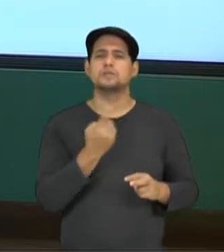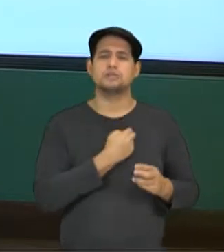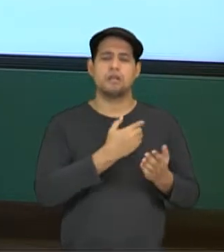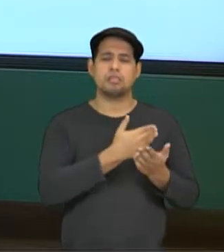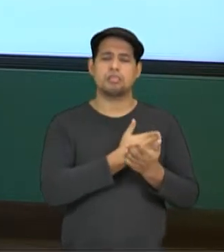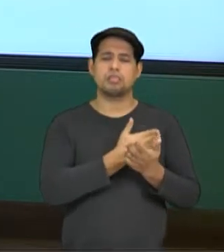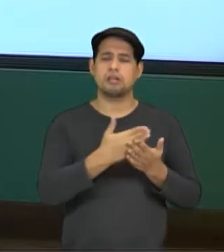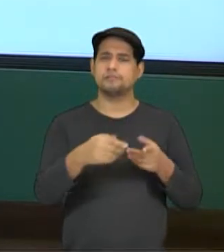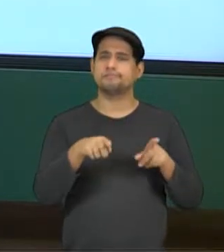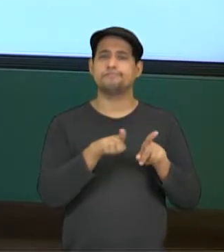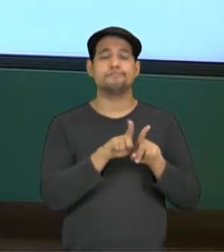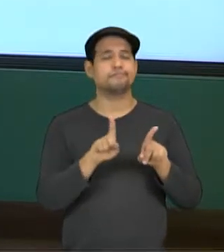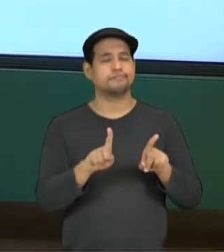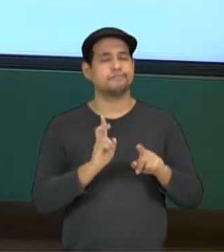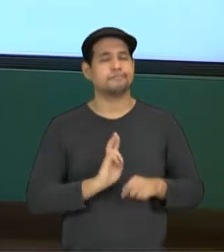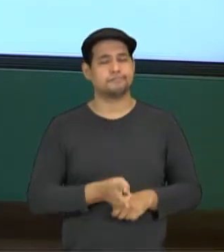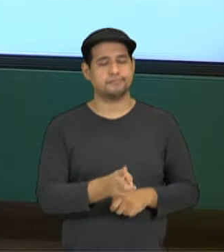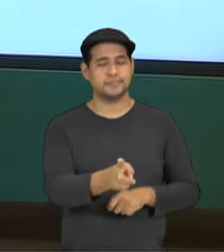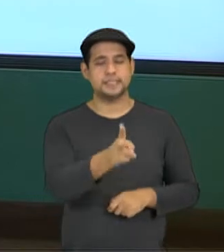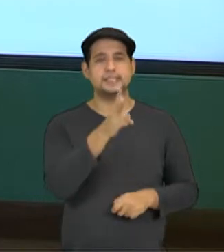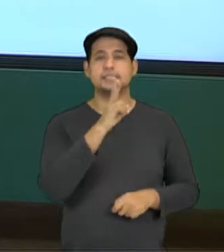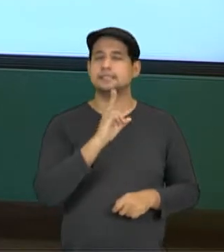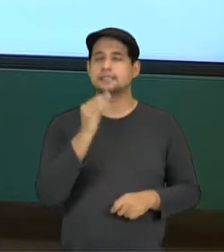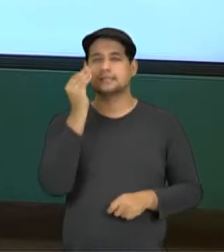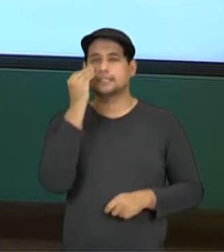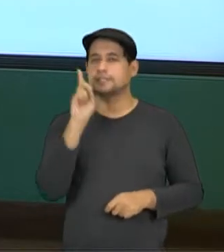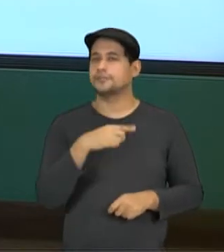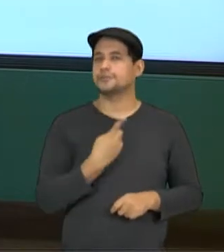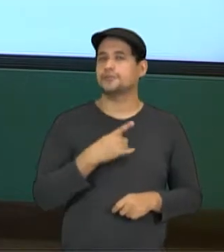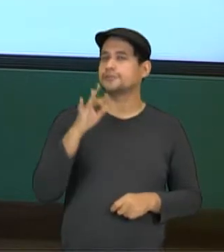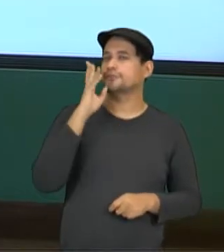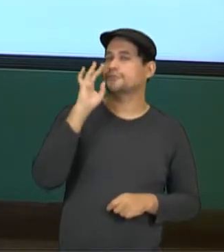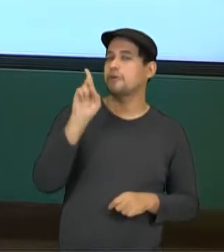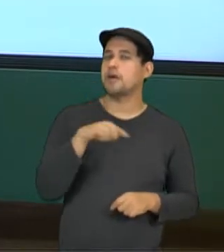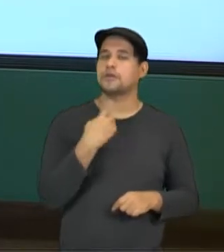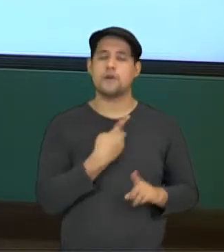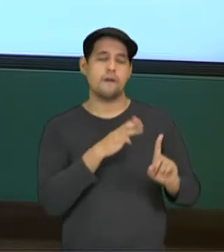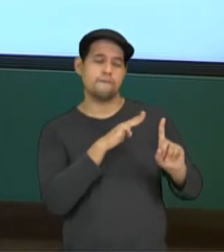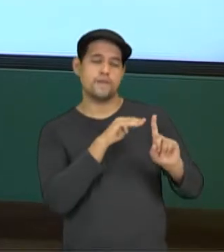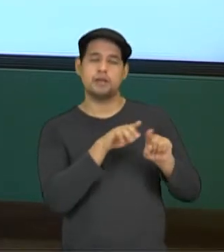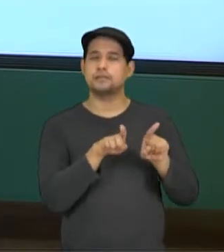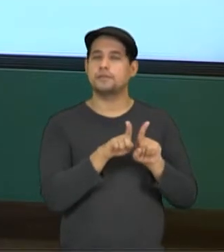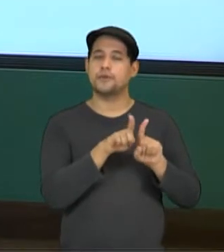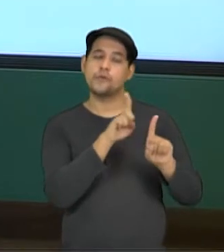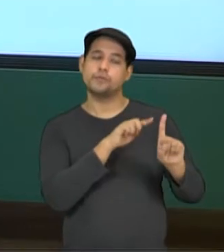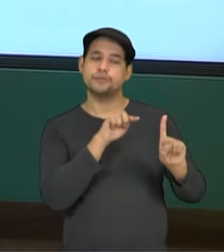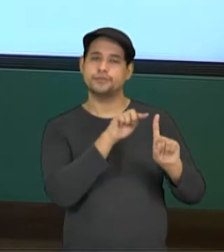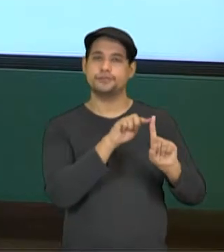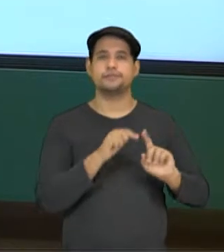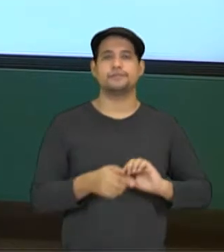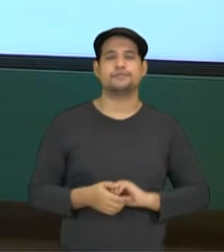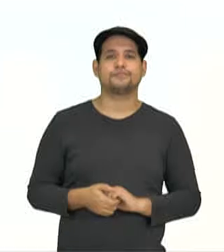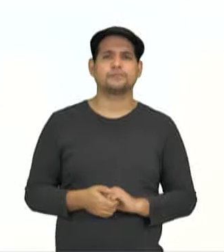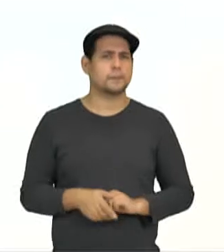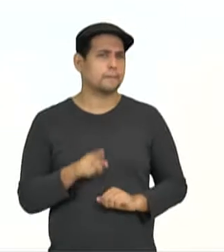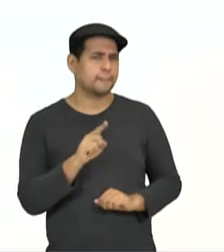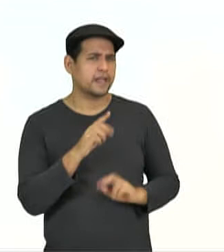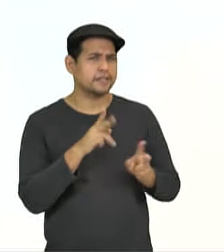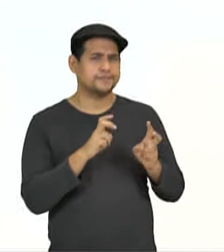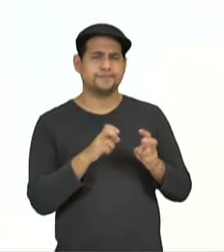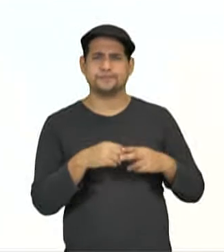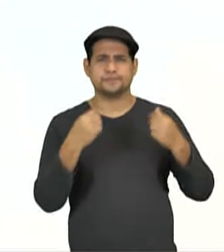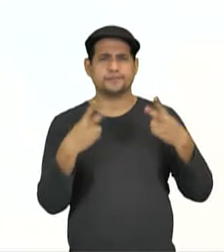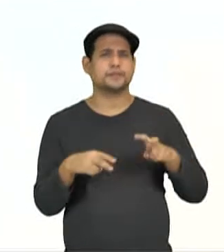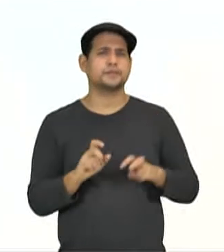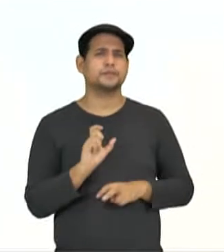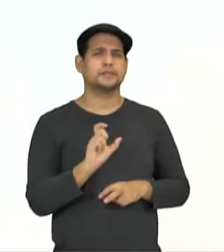caminho e vamos continuar aí perseguindo os nossos sonhos, as nossas metas e os nossos objetivos. Então você já ouviu